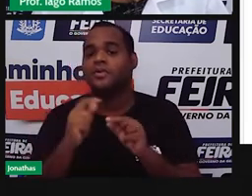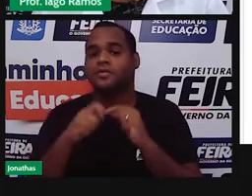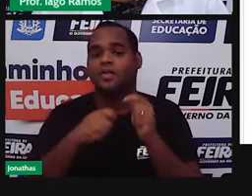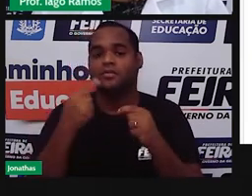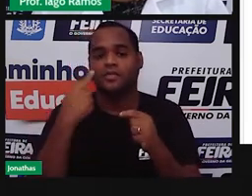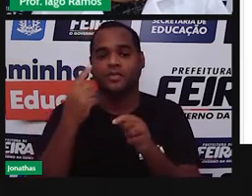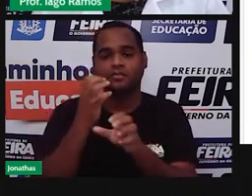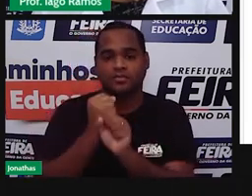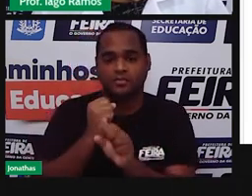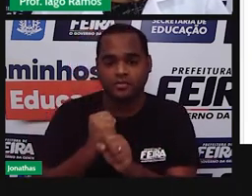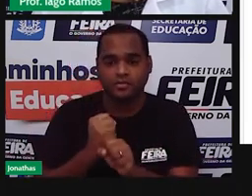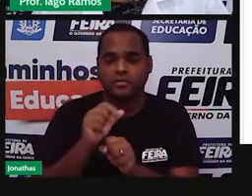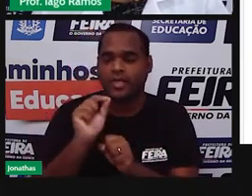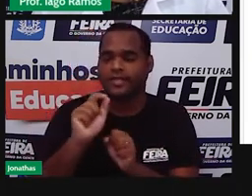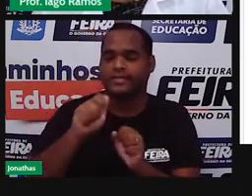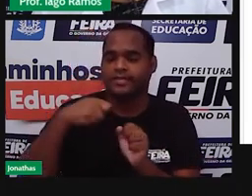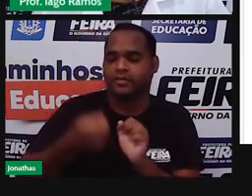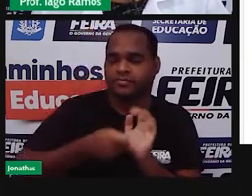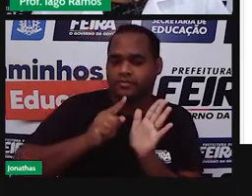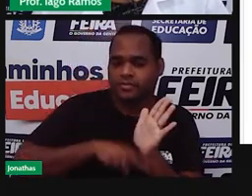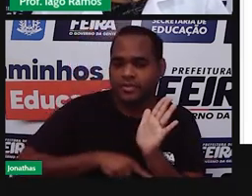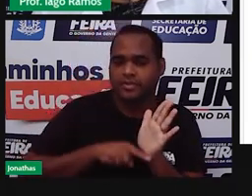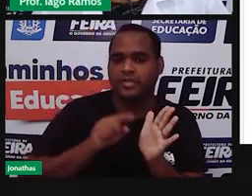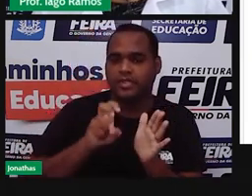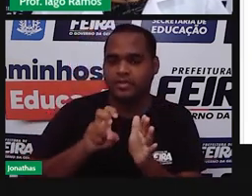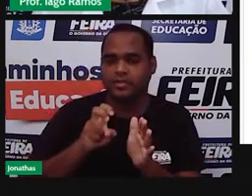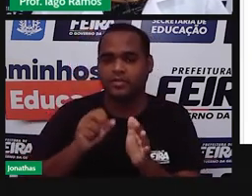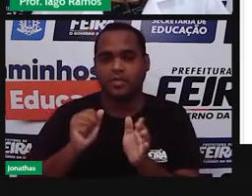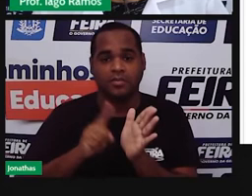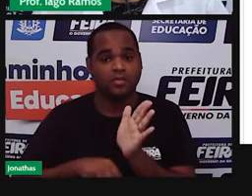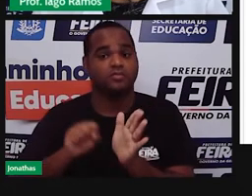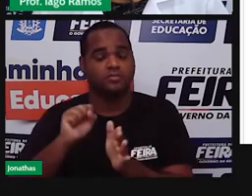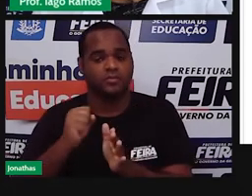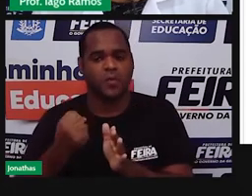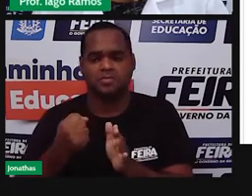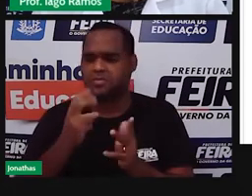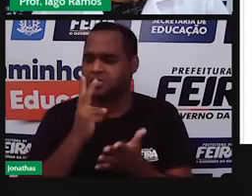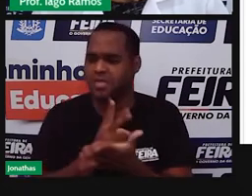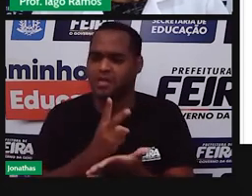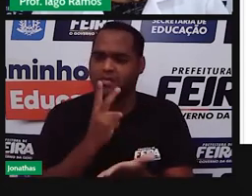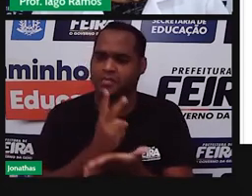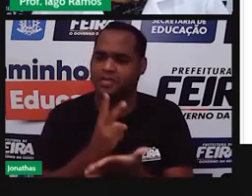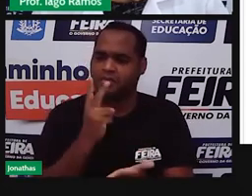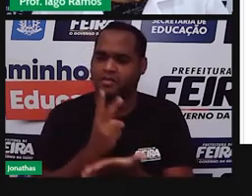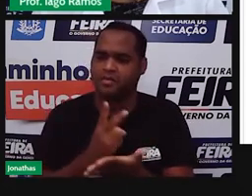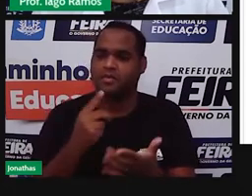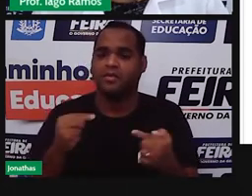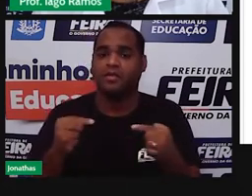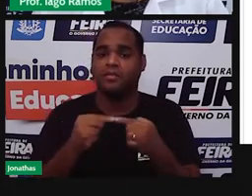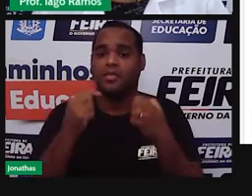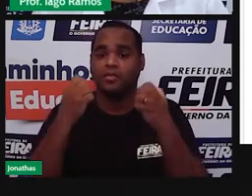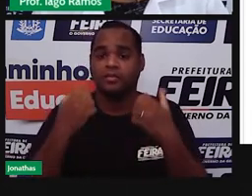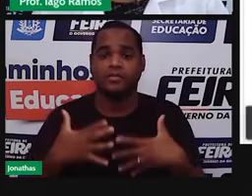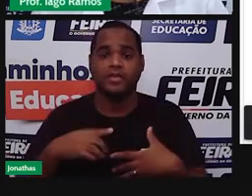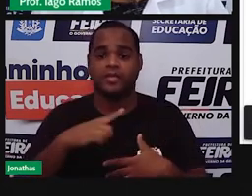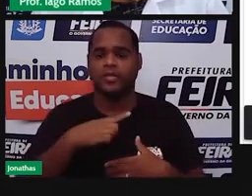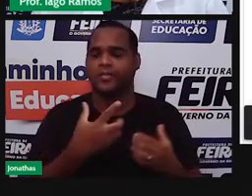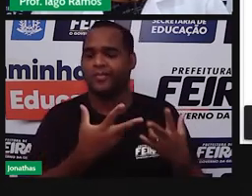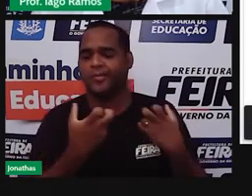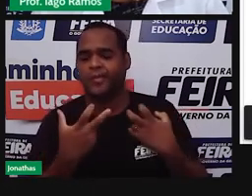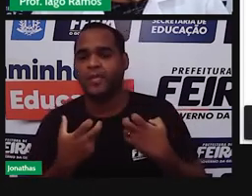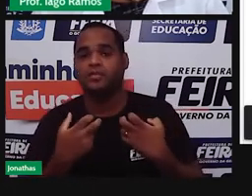somar números negativos, o resultado é negativo. Sempre. Então, ali embaixo, a gente já pode escrever